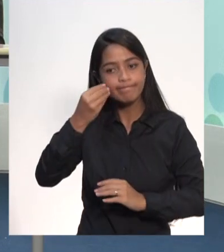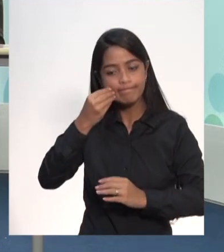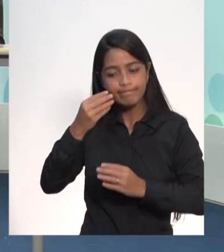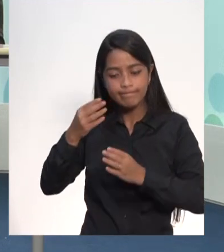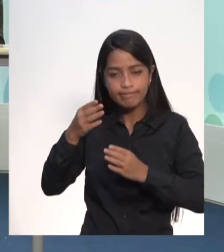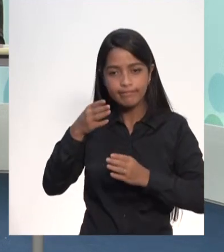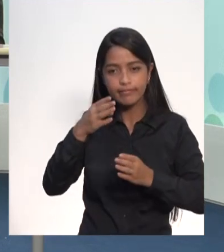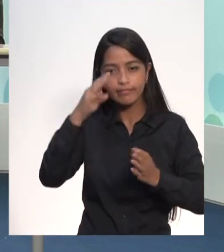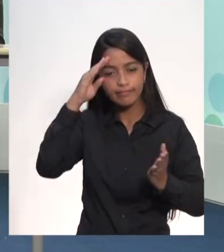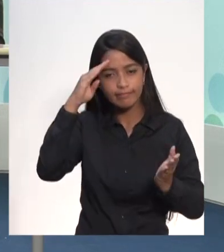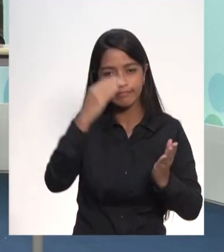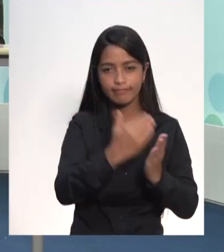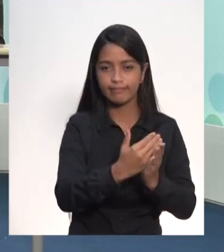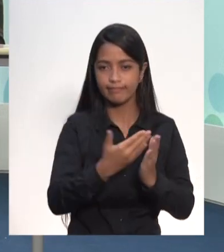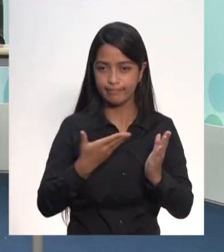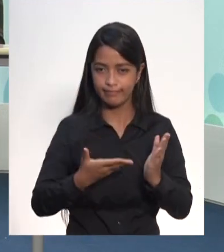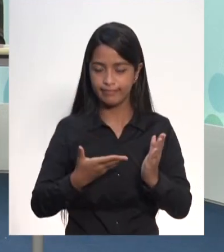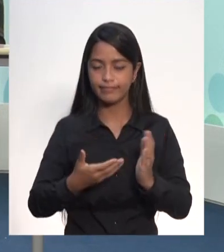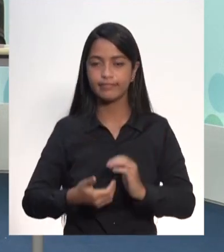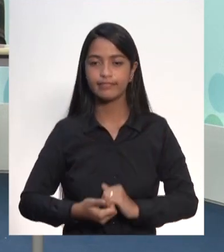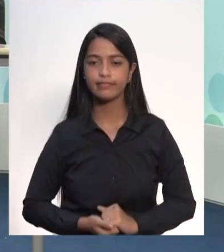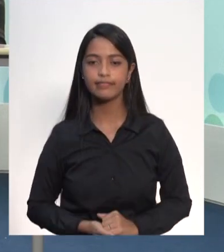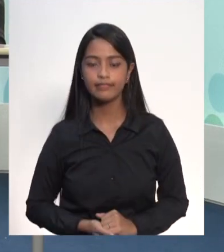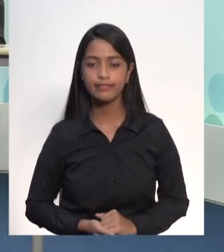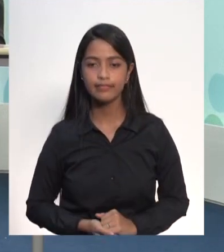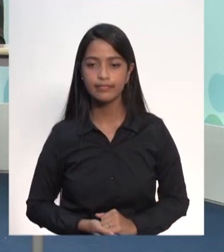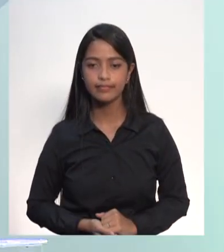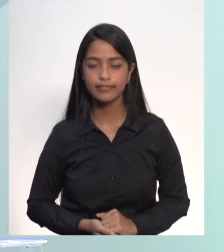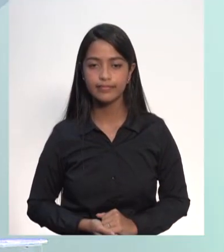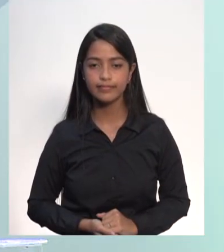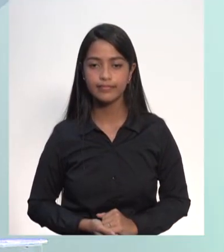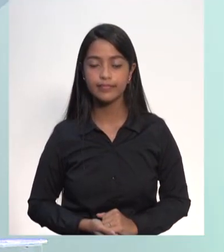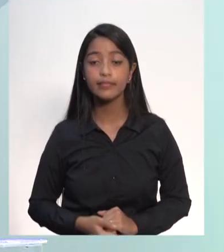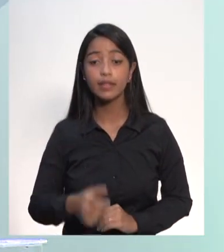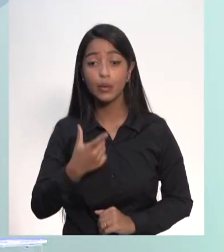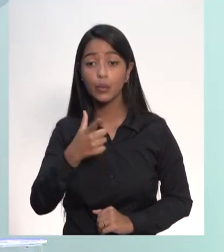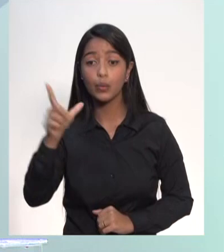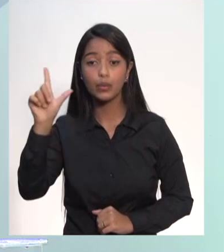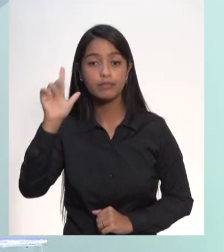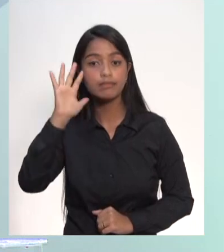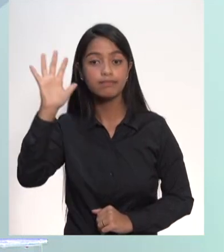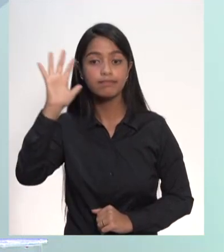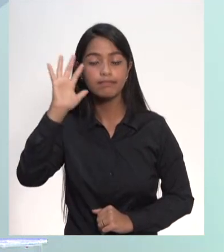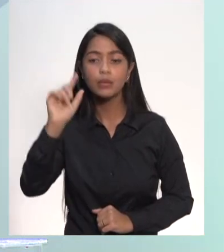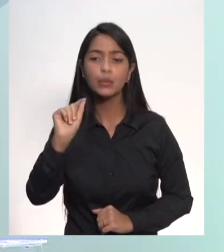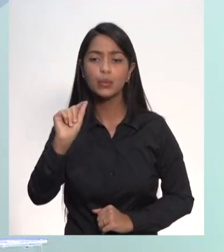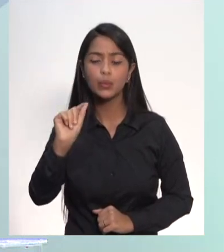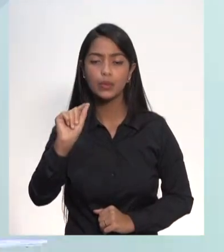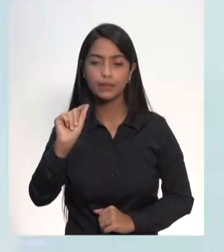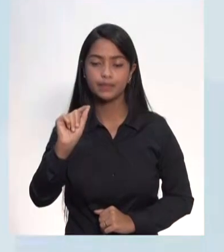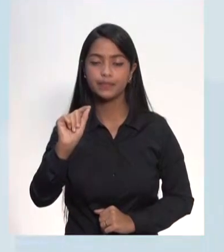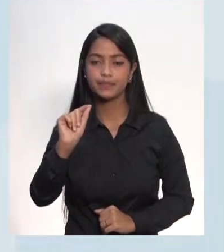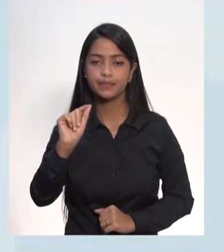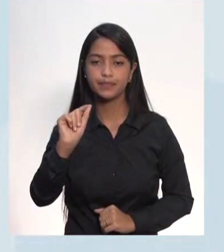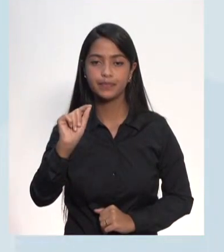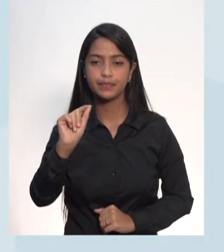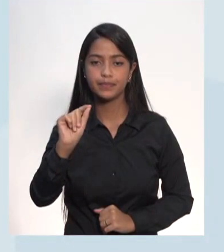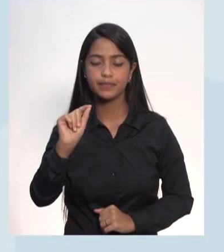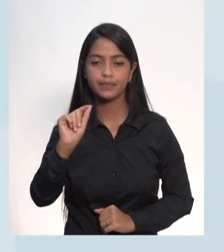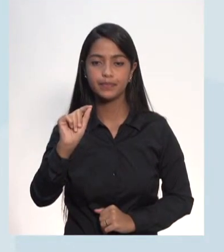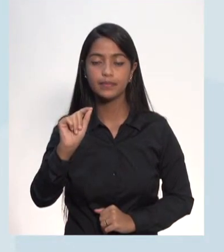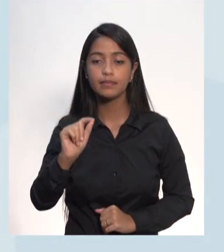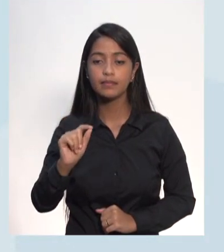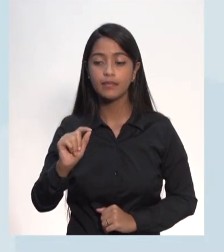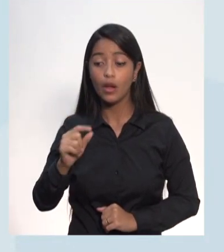Tá? E a outra questão que a gente procurou se preocupar também foi uma articulação com as